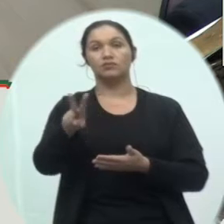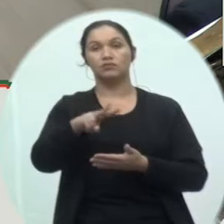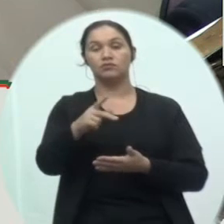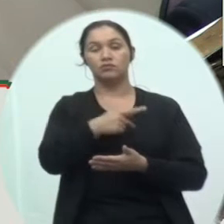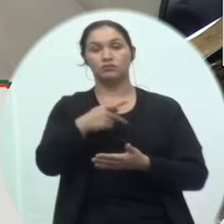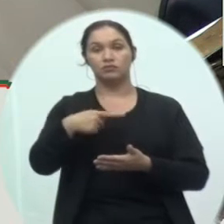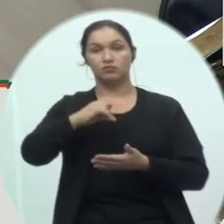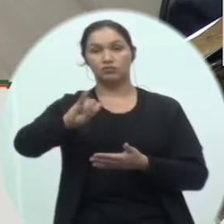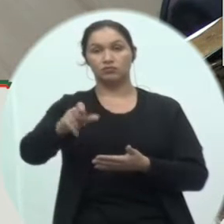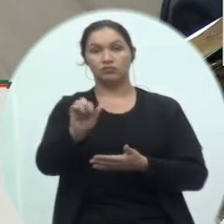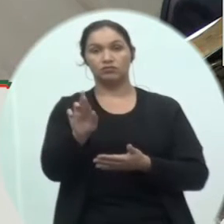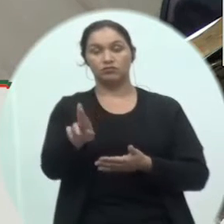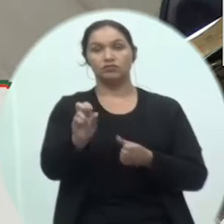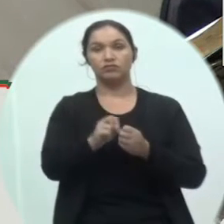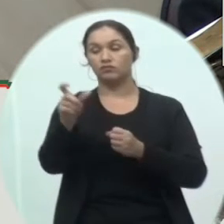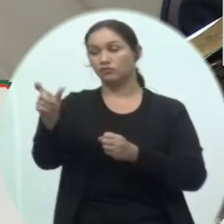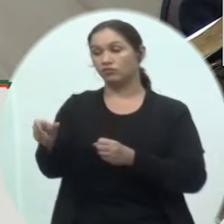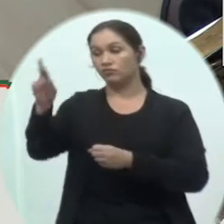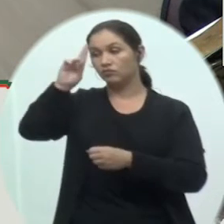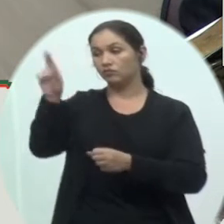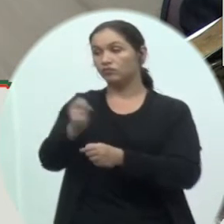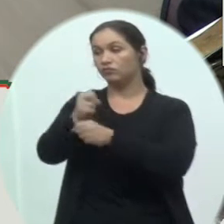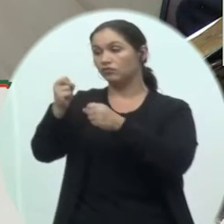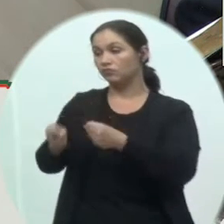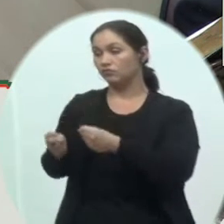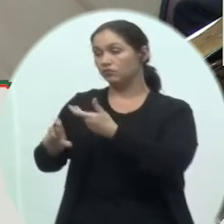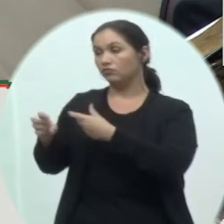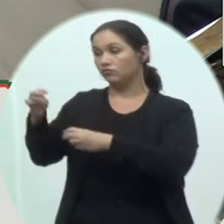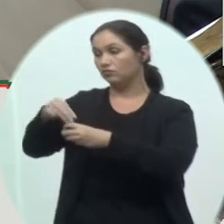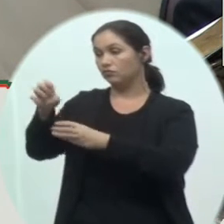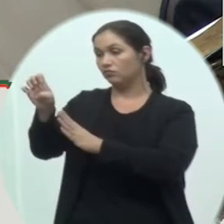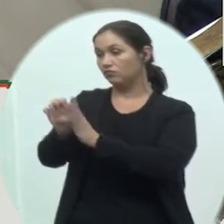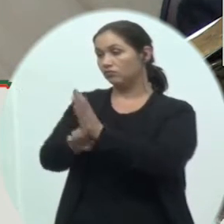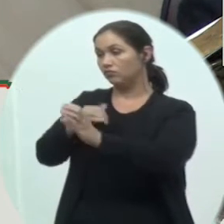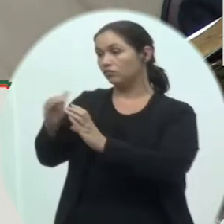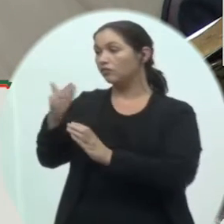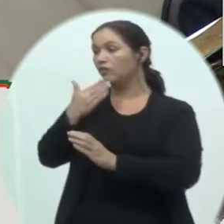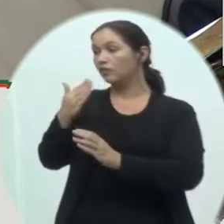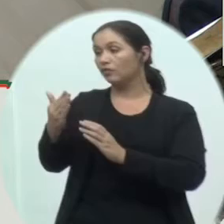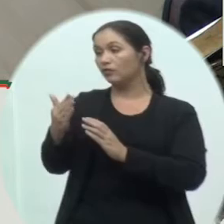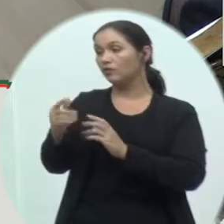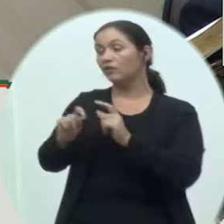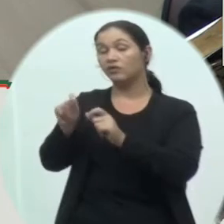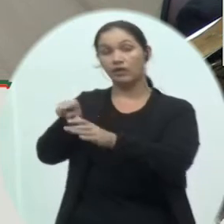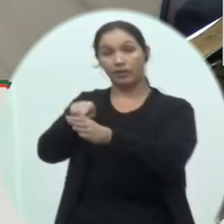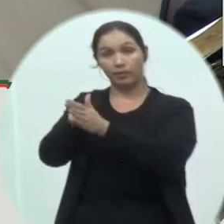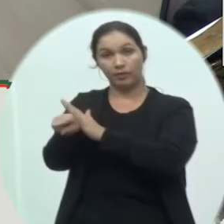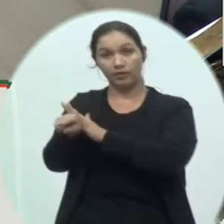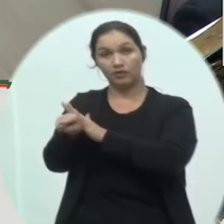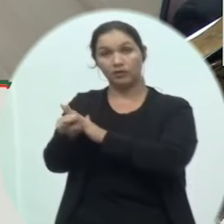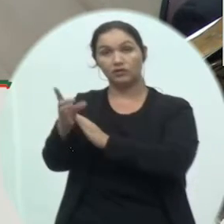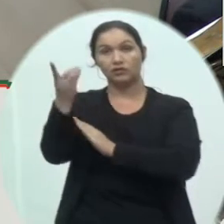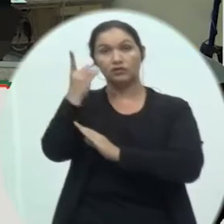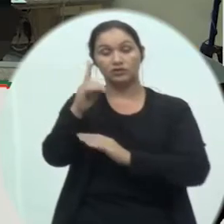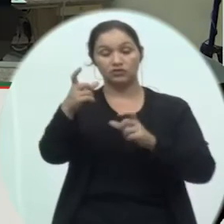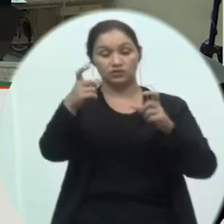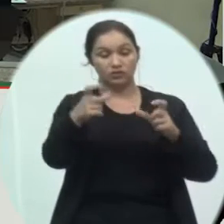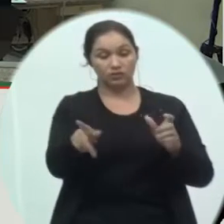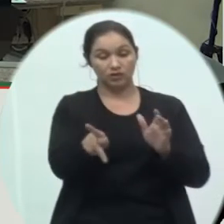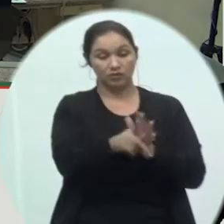do expediente ao chefe do Poder Executivo Municipal, perguntando quando será feita a revisão na rede elétrica do posto de saúde do